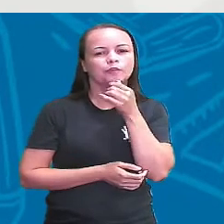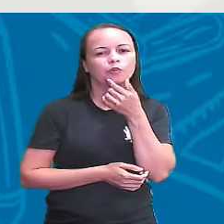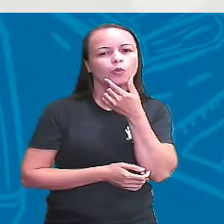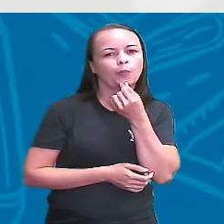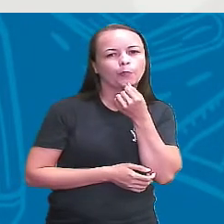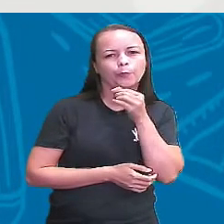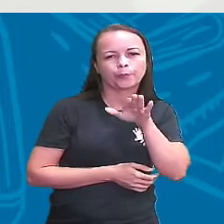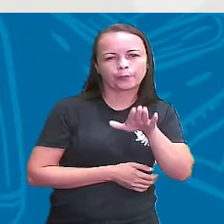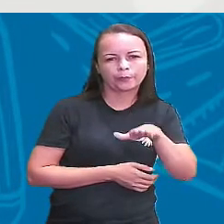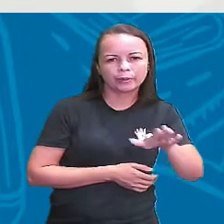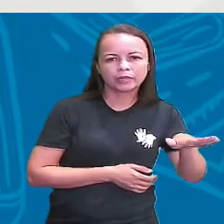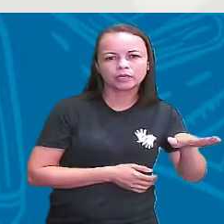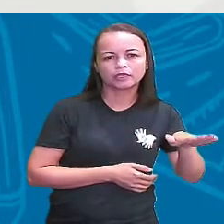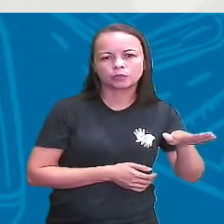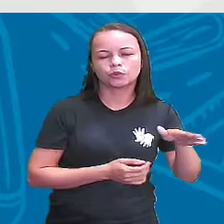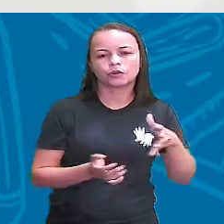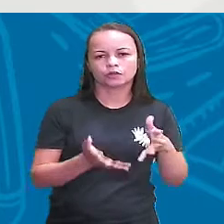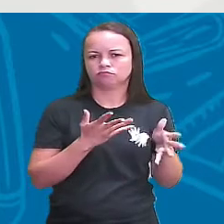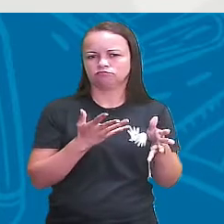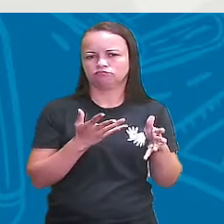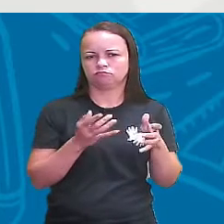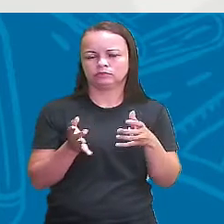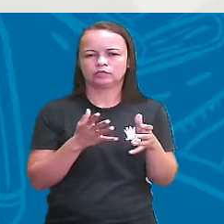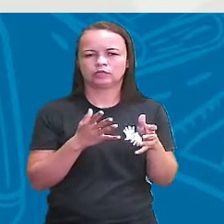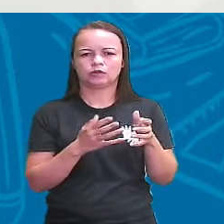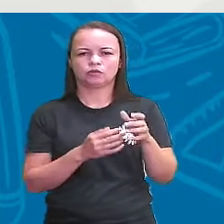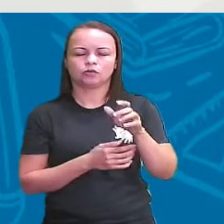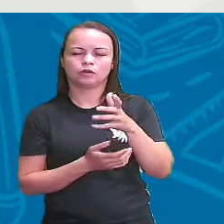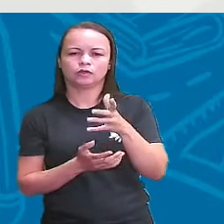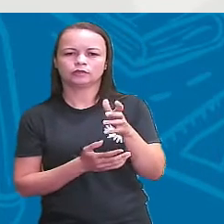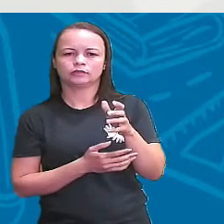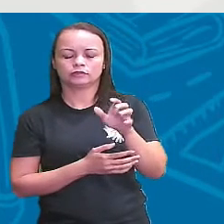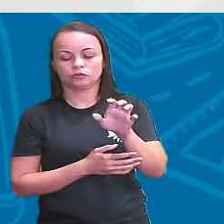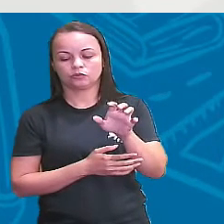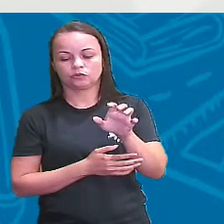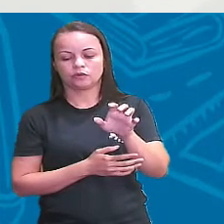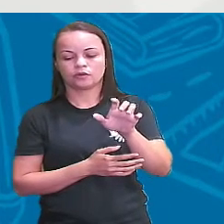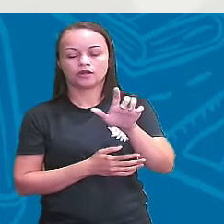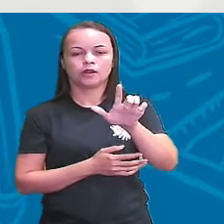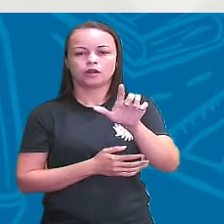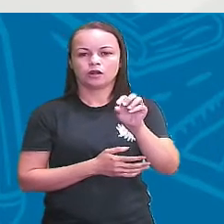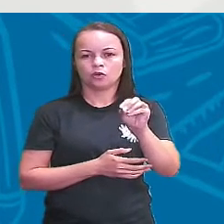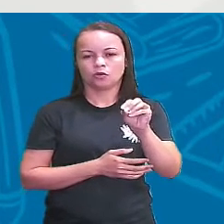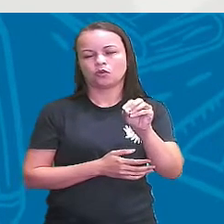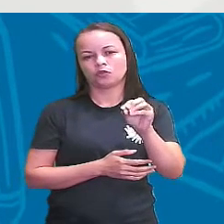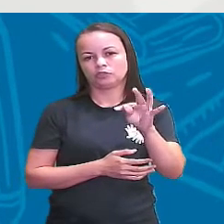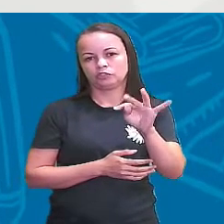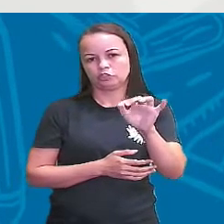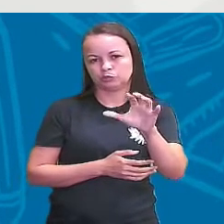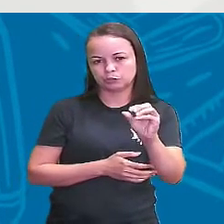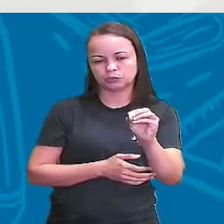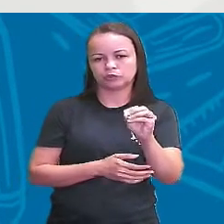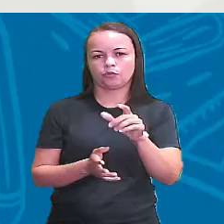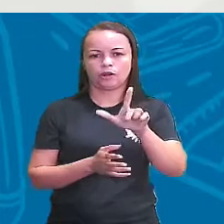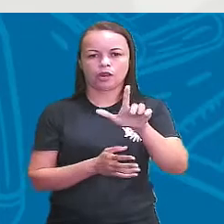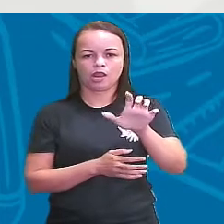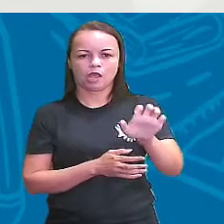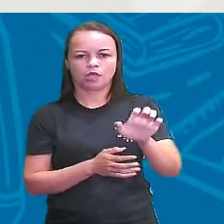se eu for traduzir, não é lo chico, é el chico, certo? É importante que